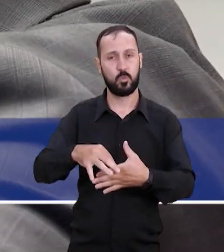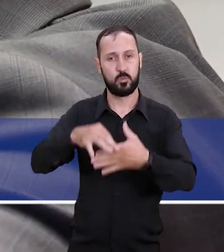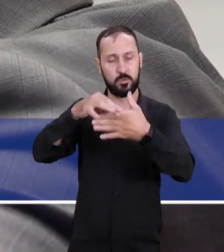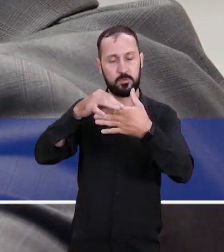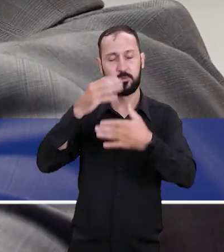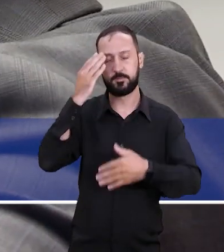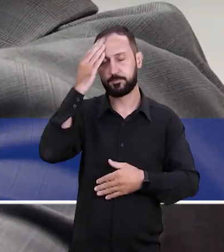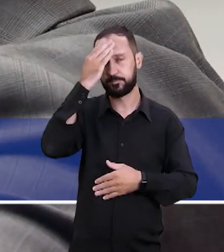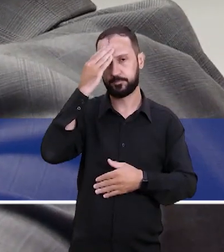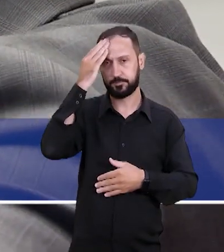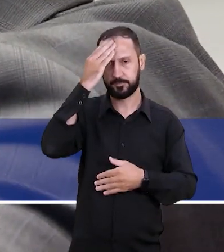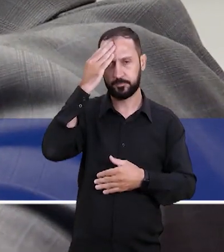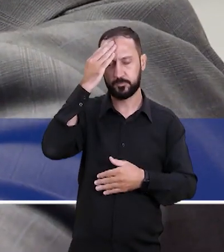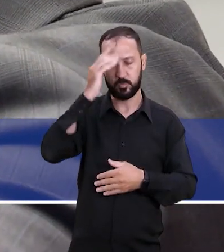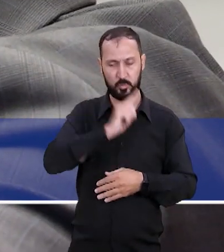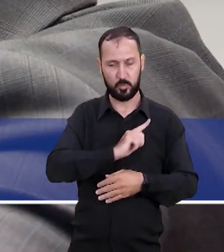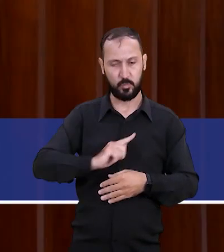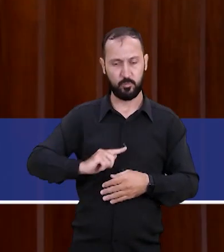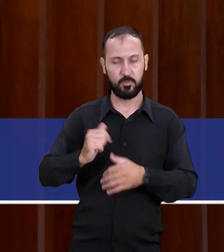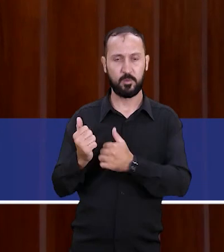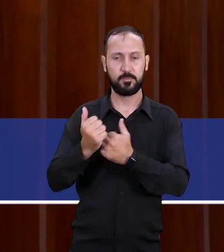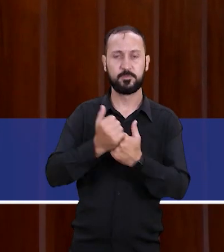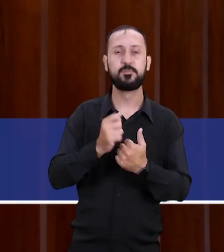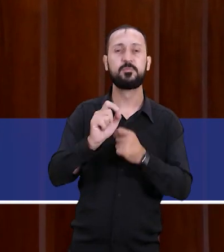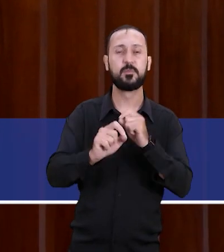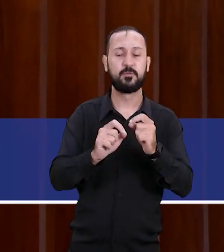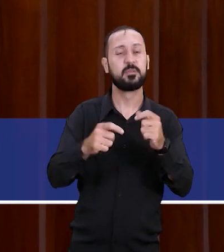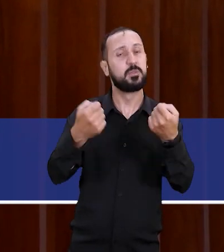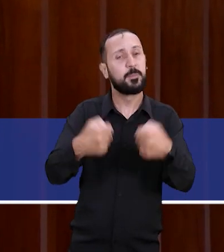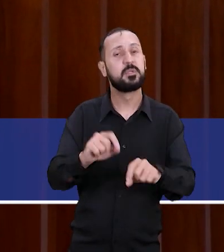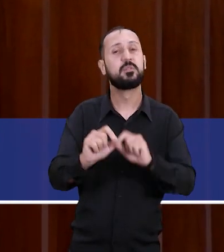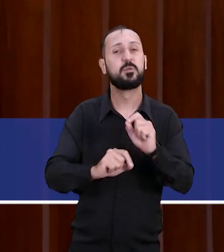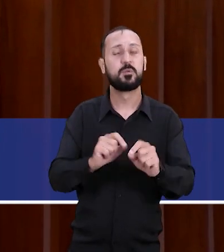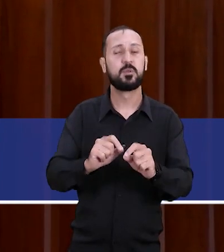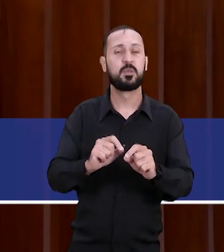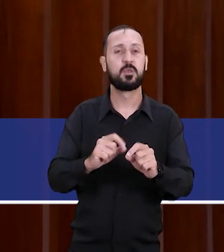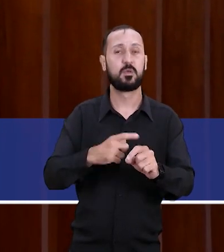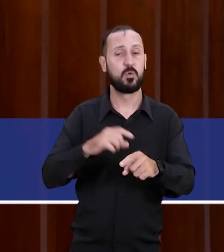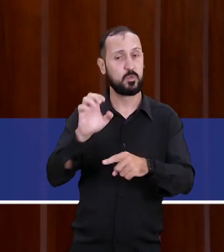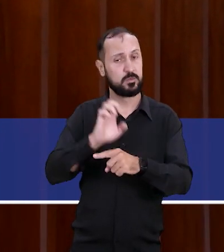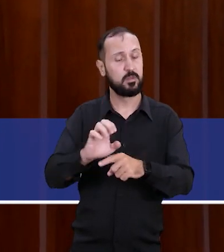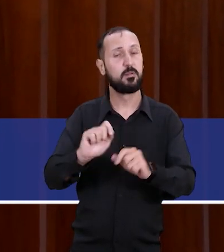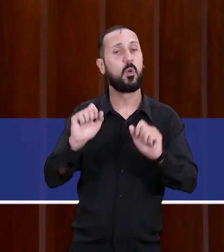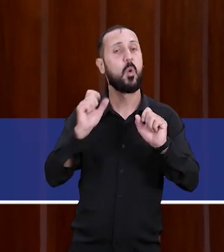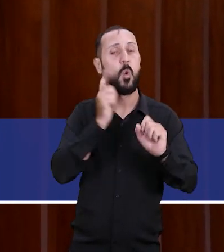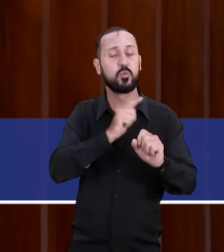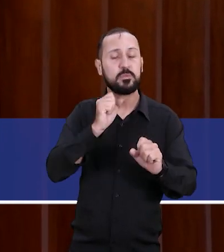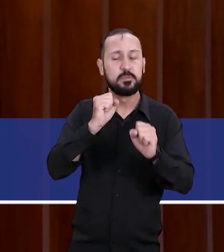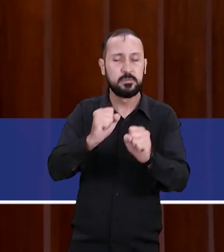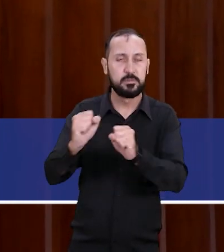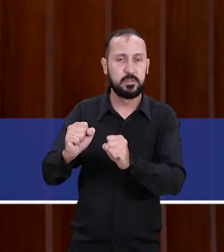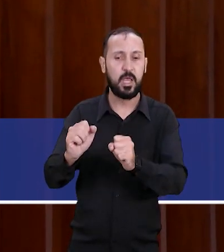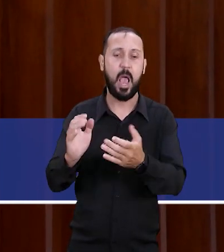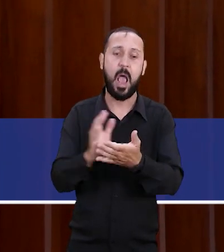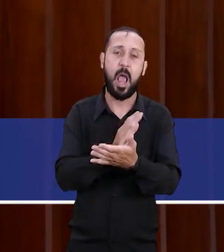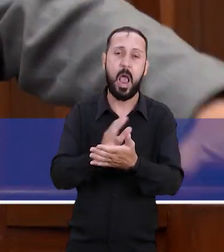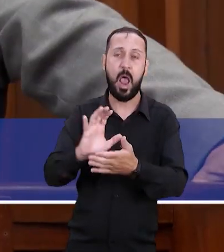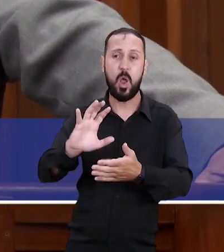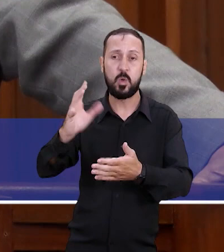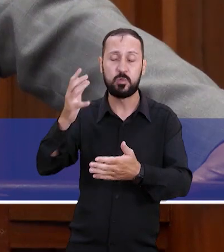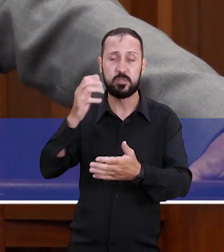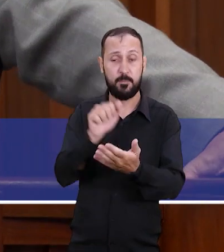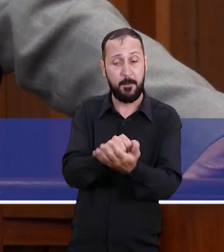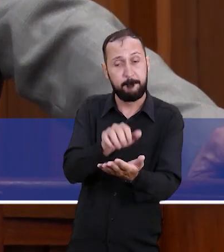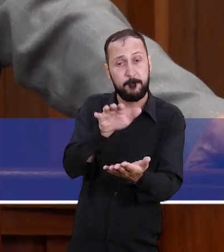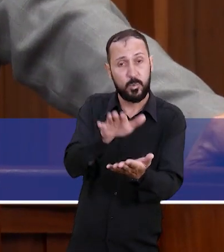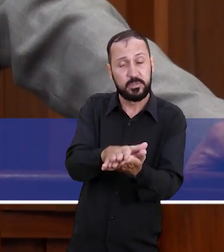O líder do governo, o deputado Barbosinha, explica que a medida é necessária para que o Estado possa, de forma adequada,